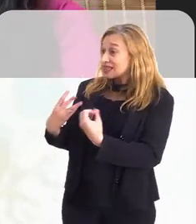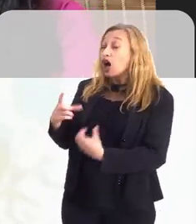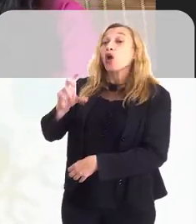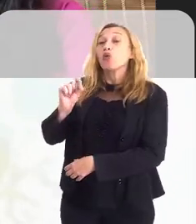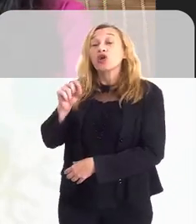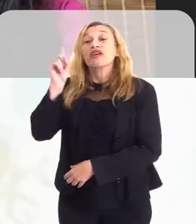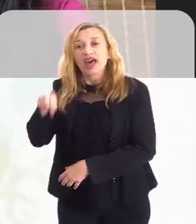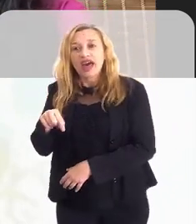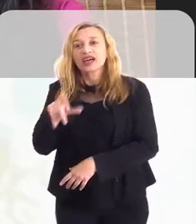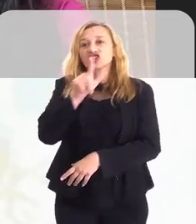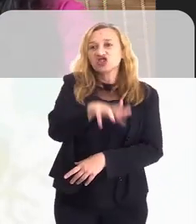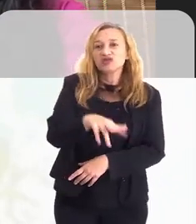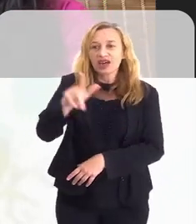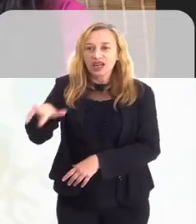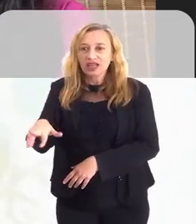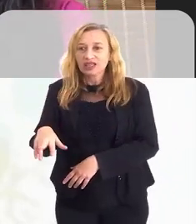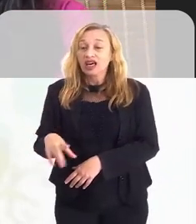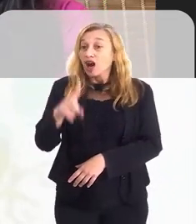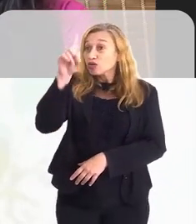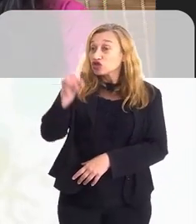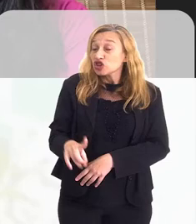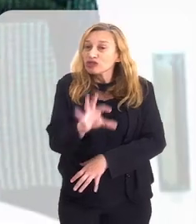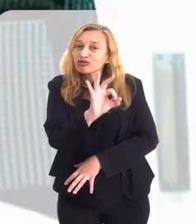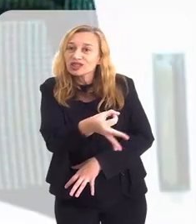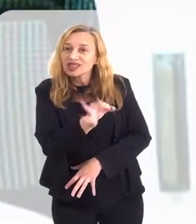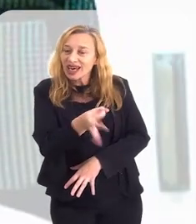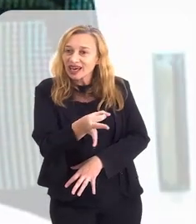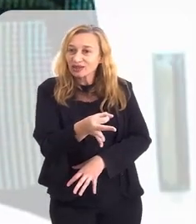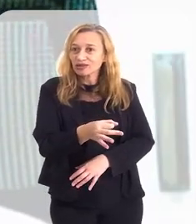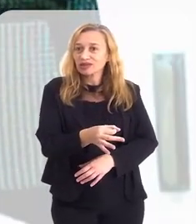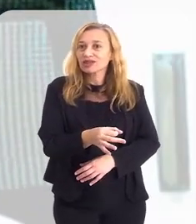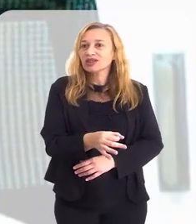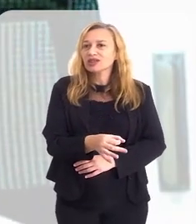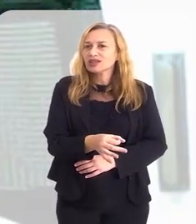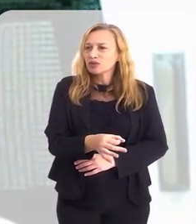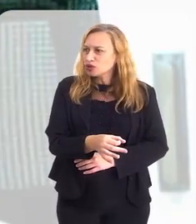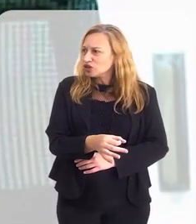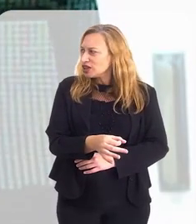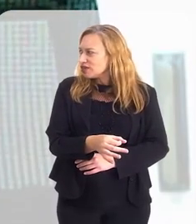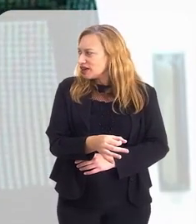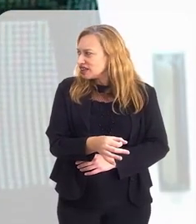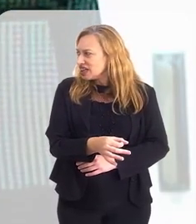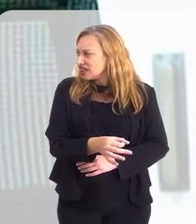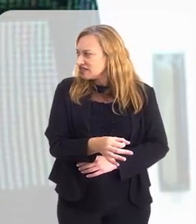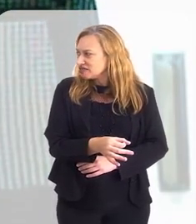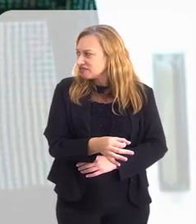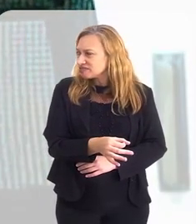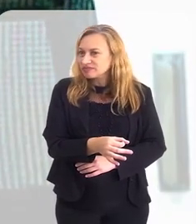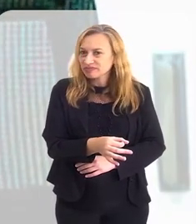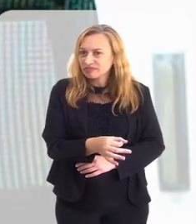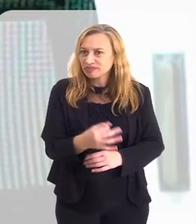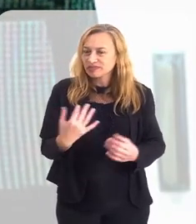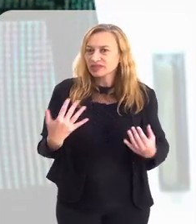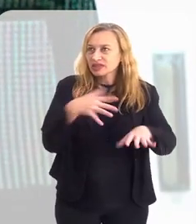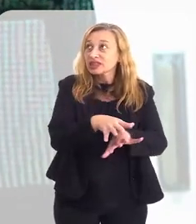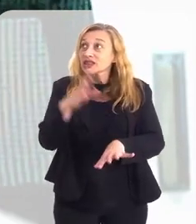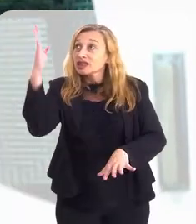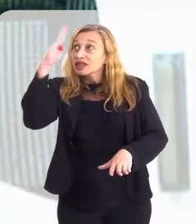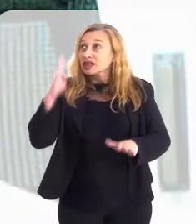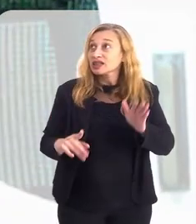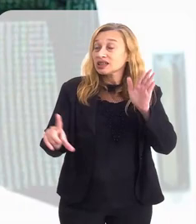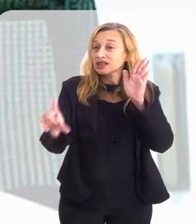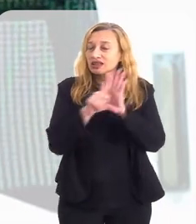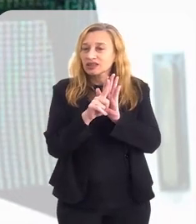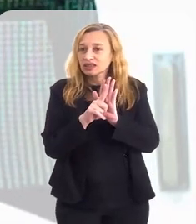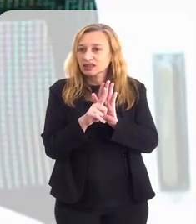ensinar é o que é diferente. Então, esse direito é um direito que está garantido e consagrado na Lei Brasileira de Inclusão,